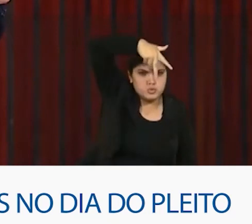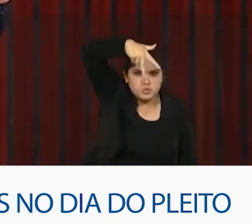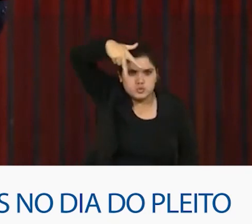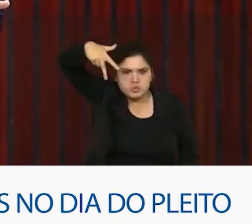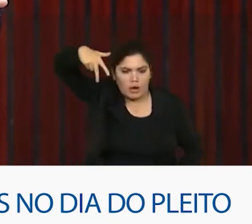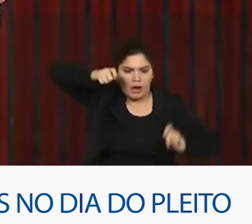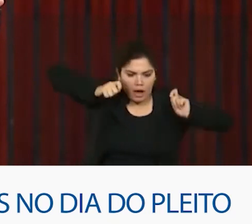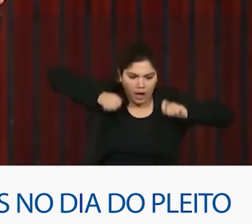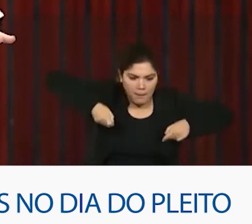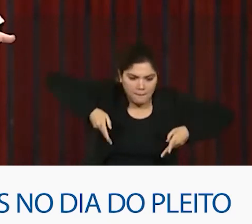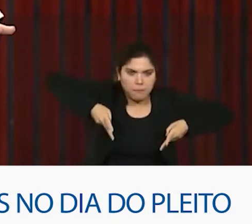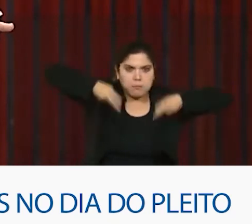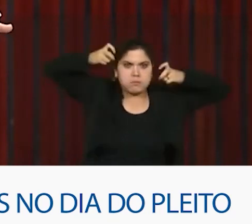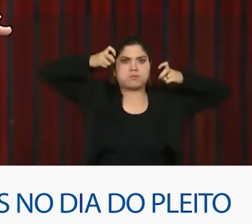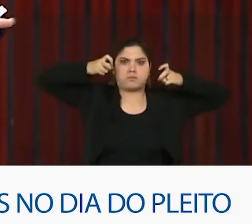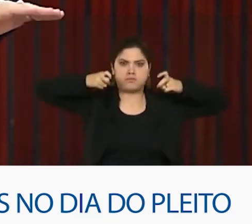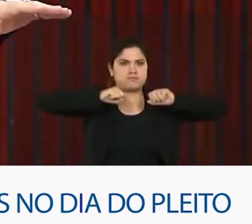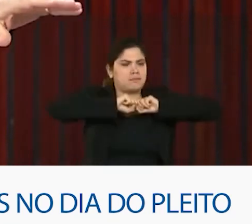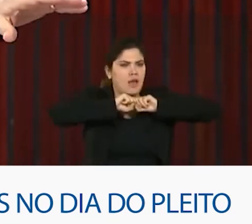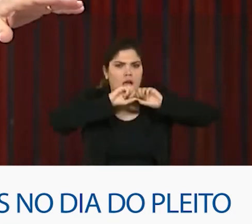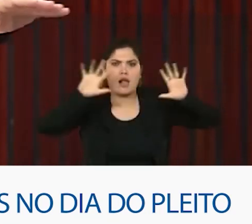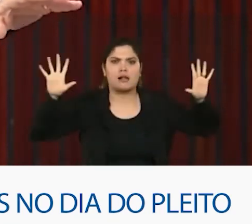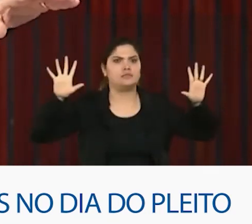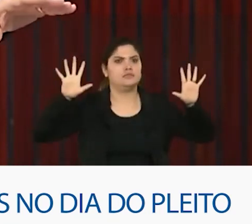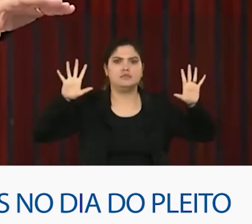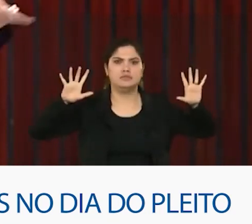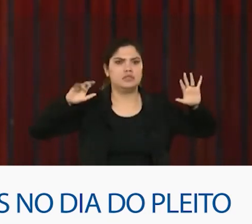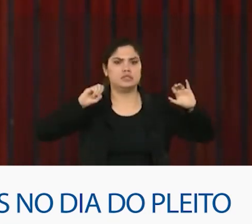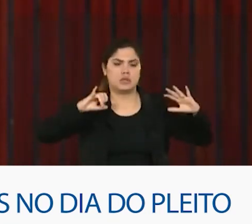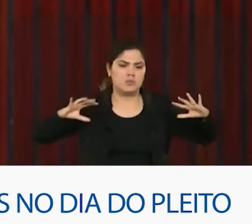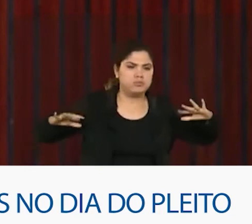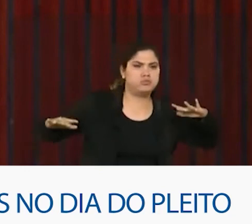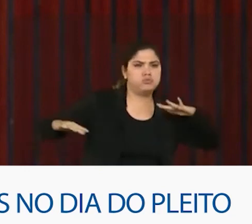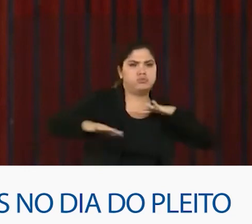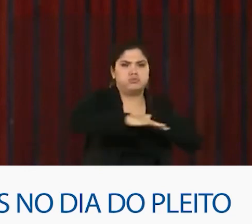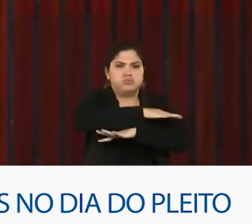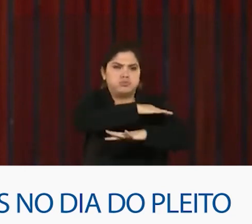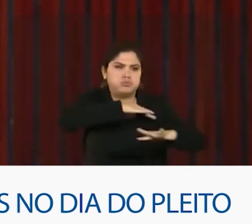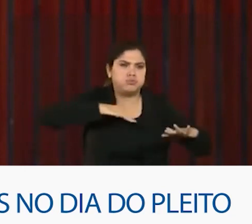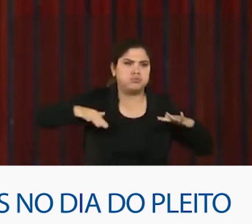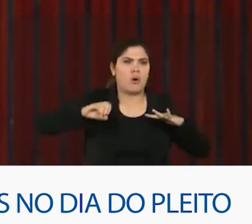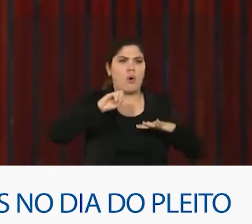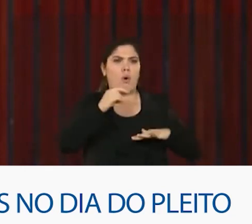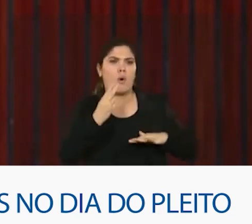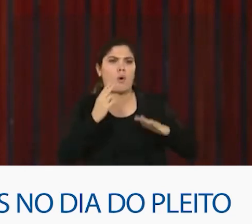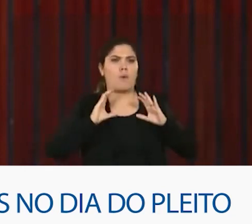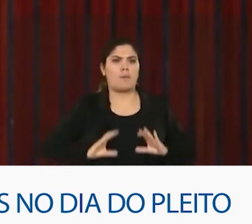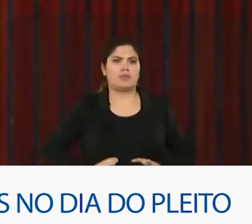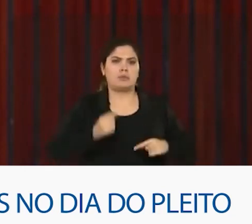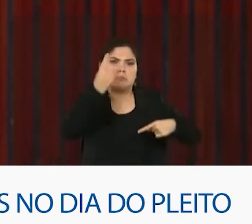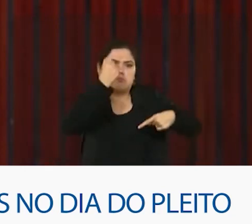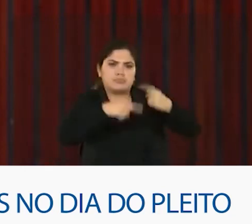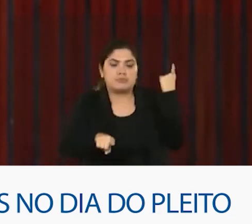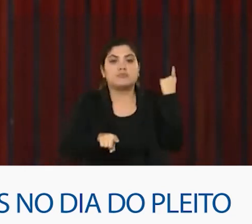é capaz de filmar com muita precisão as aglomerações e os eventuais comportamentos ilegais, o